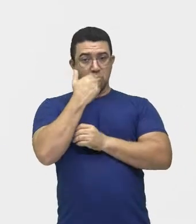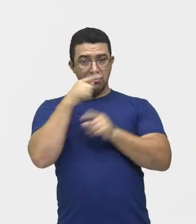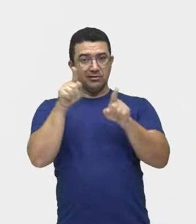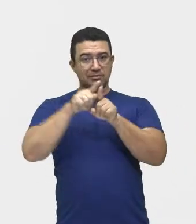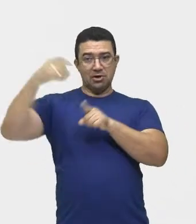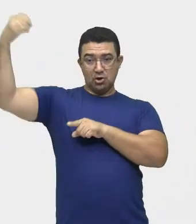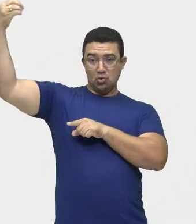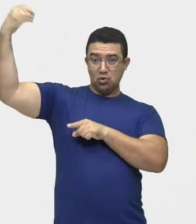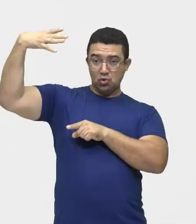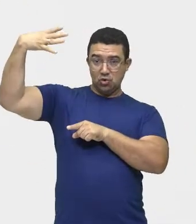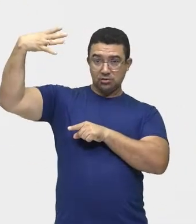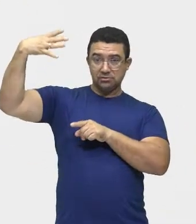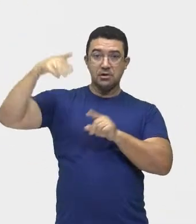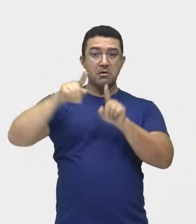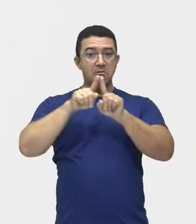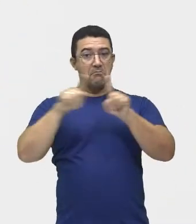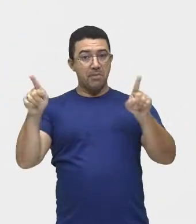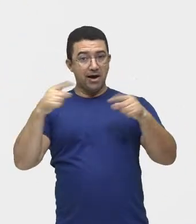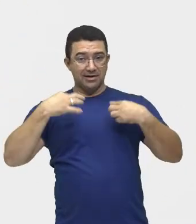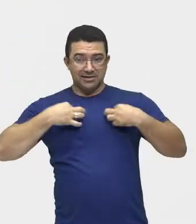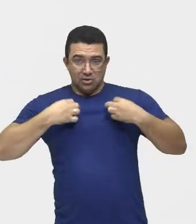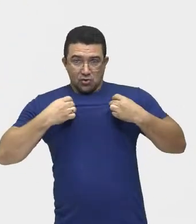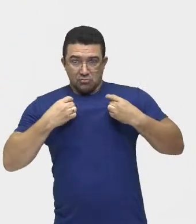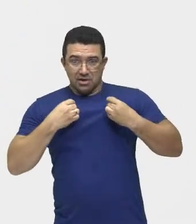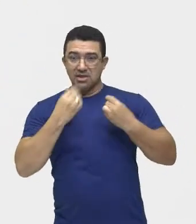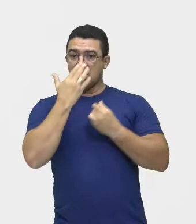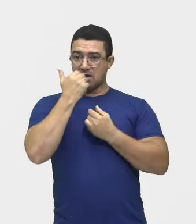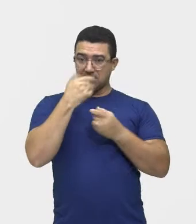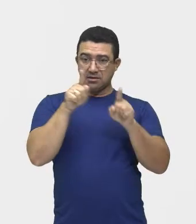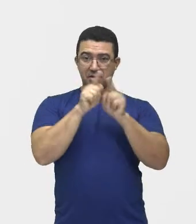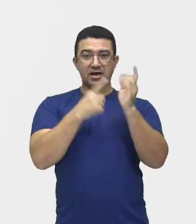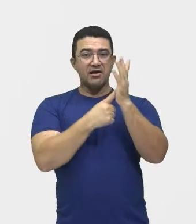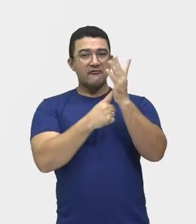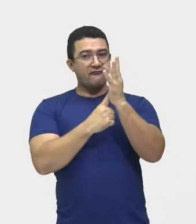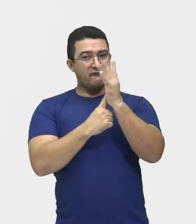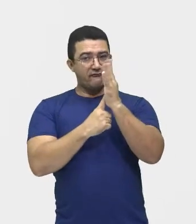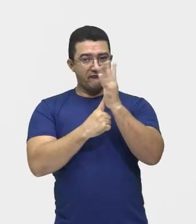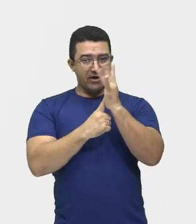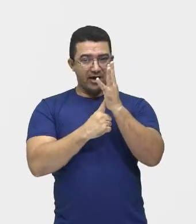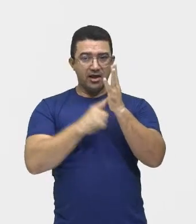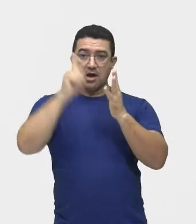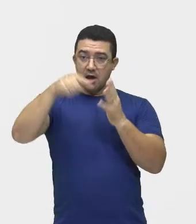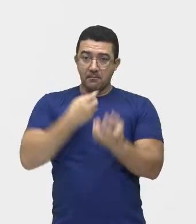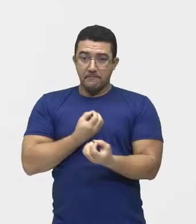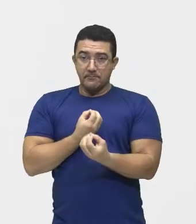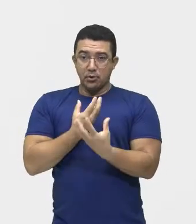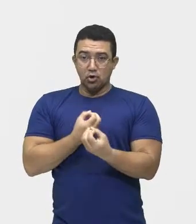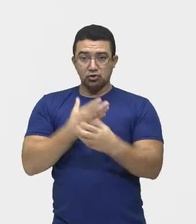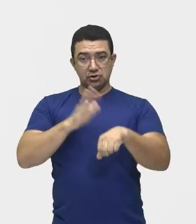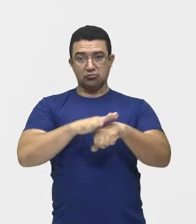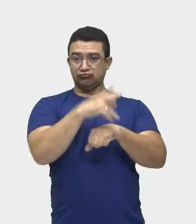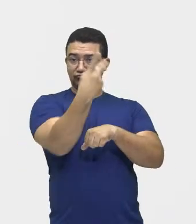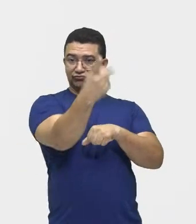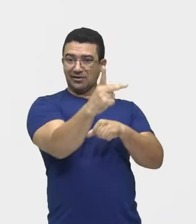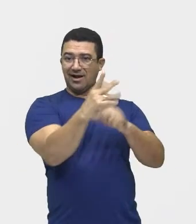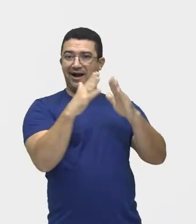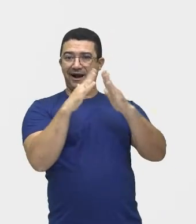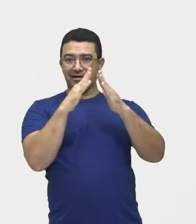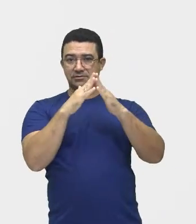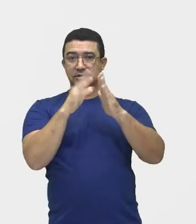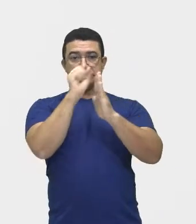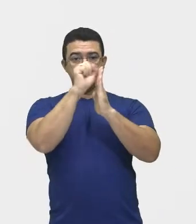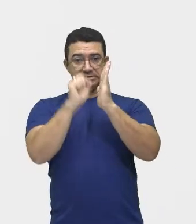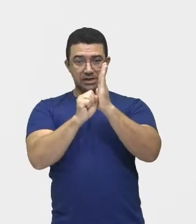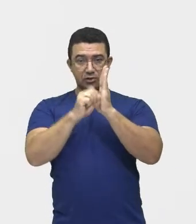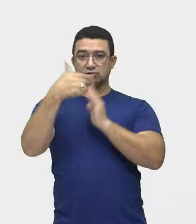iluminação, tendo em vista que tecidos, alimentos e velas eram geralmente produção caseira. No século